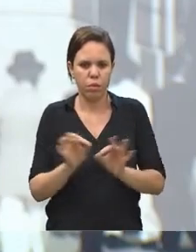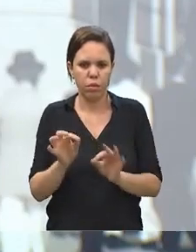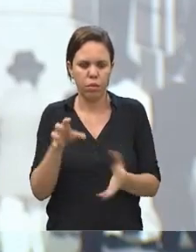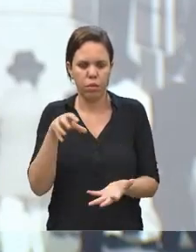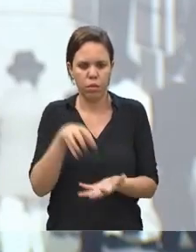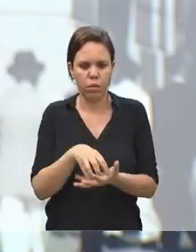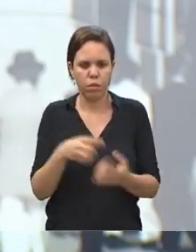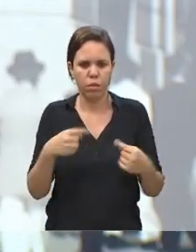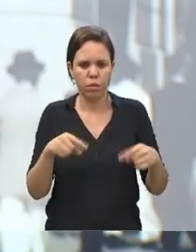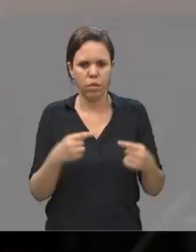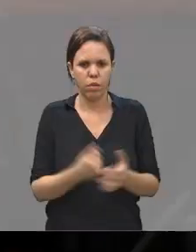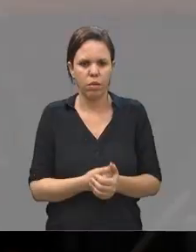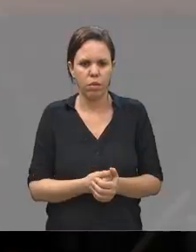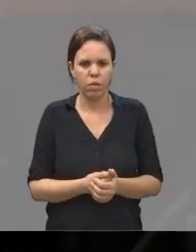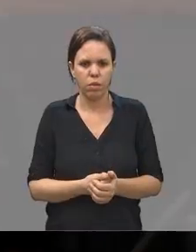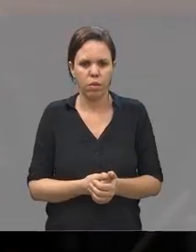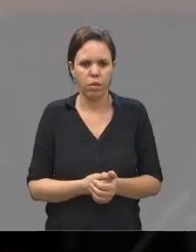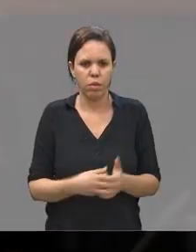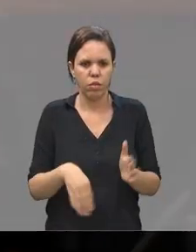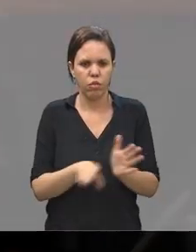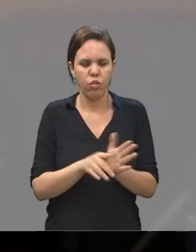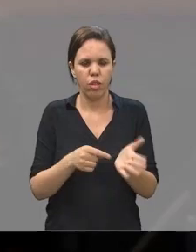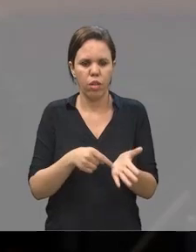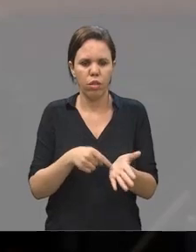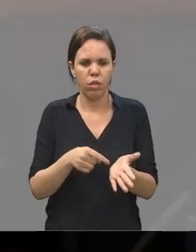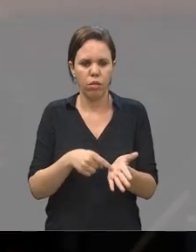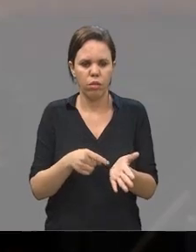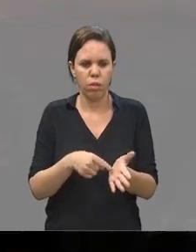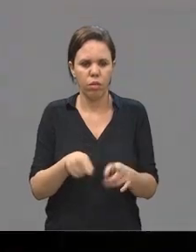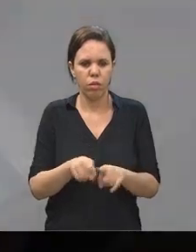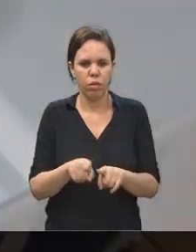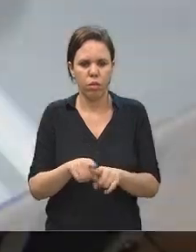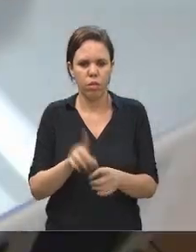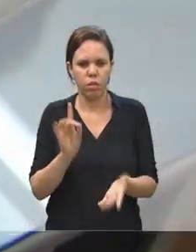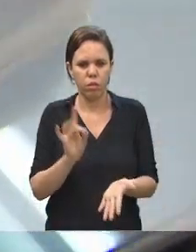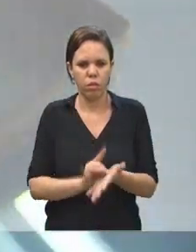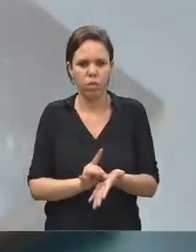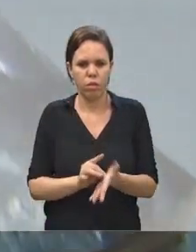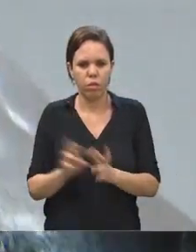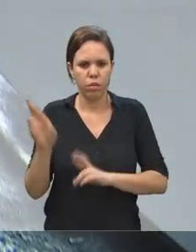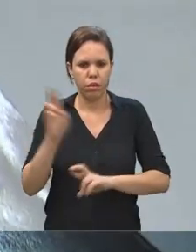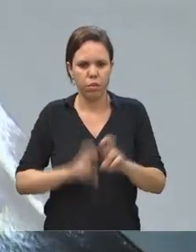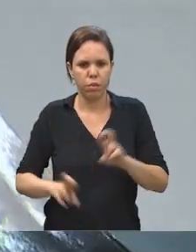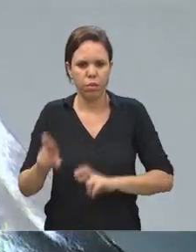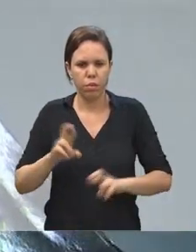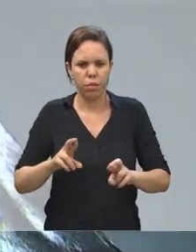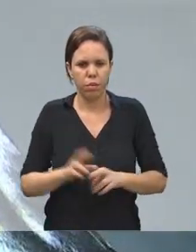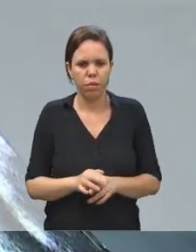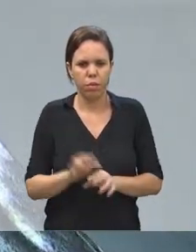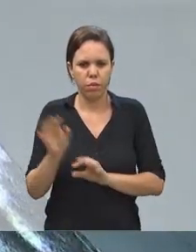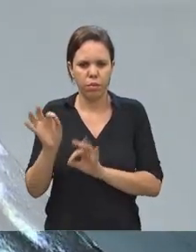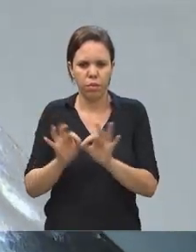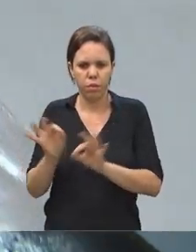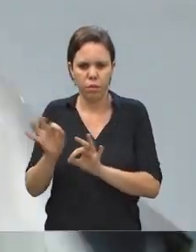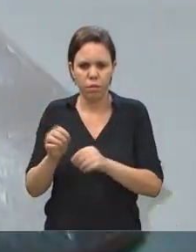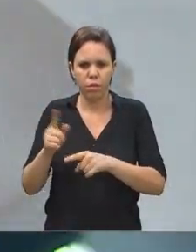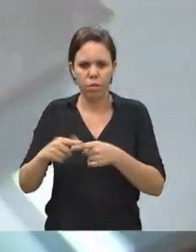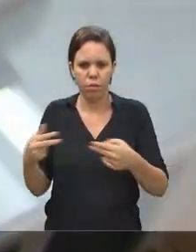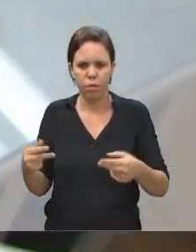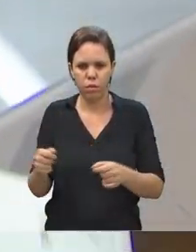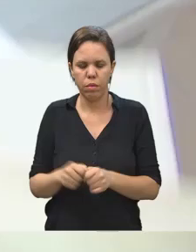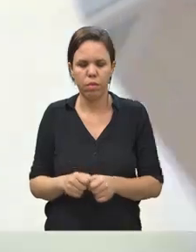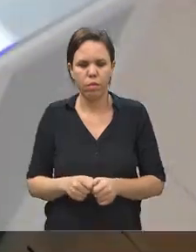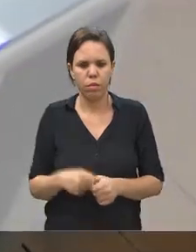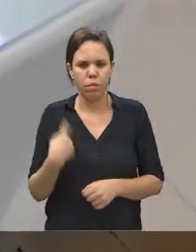preparado pelo setor do arquivo musical. Para chegar nas nossas mãos, então, passa por eles, inclusive, a revisão, a organização do